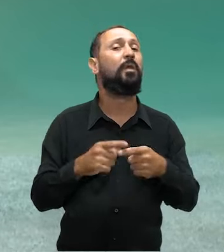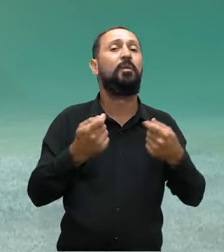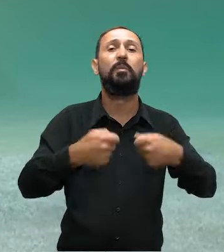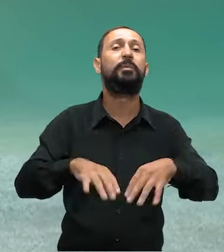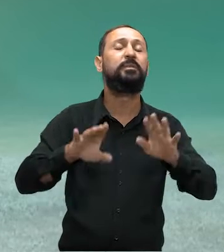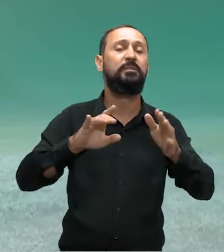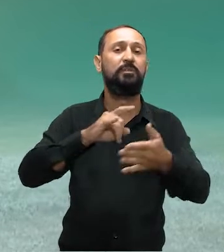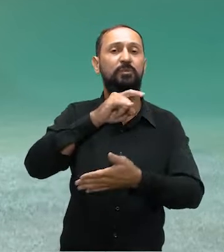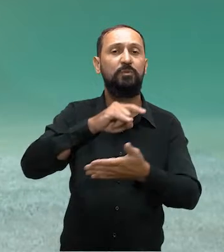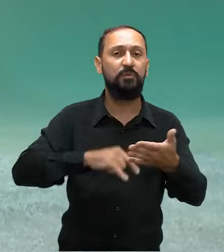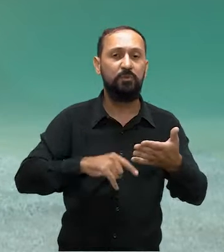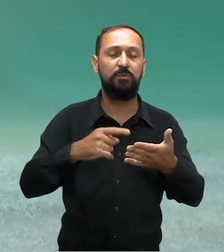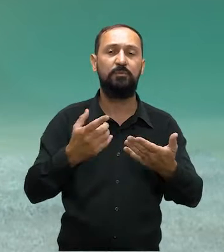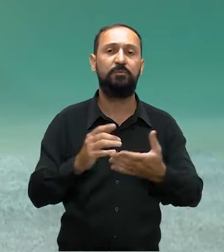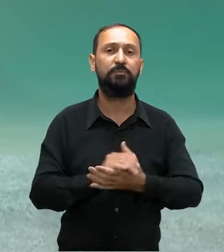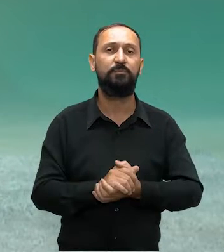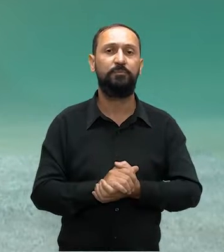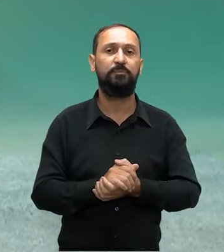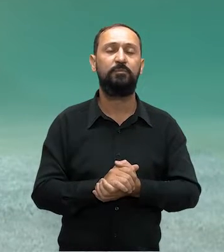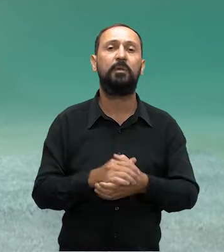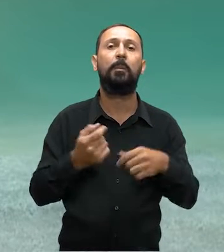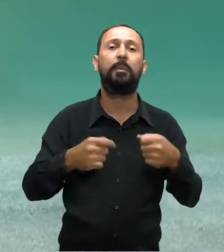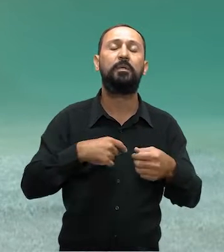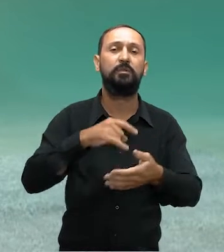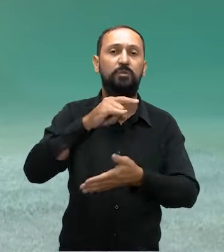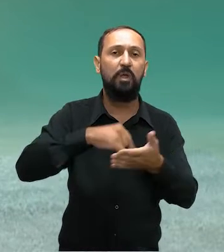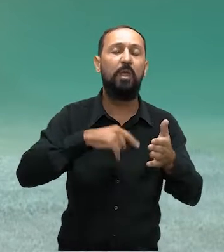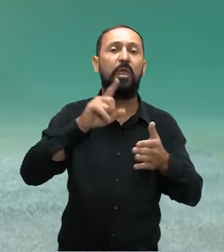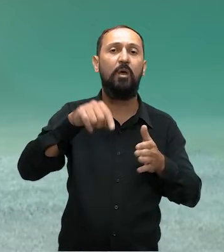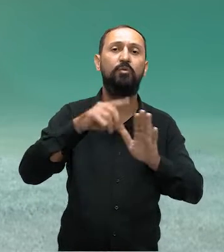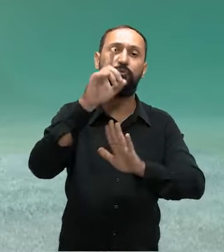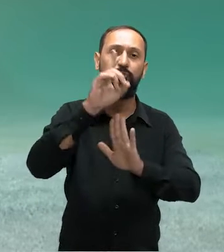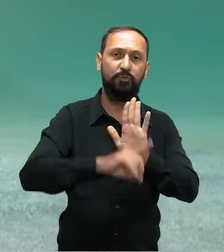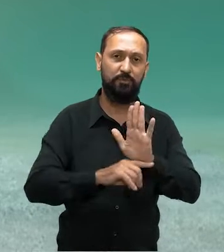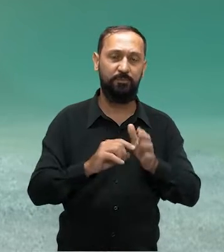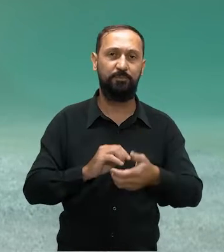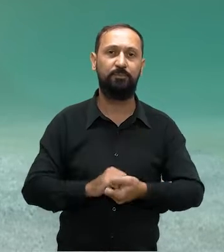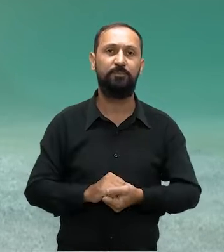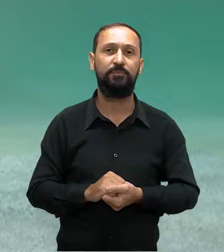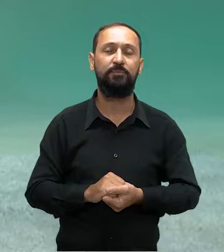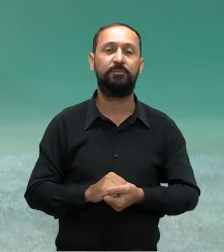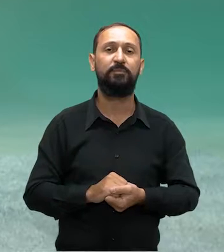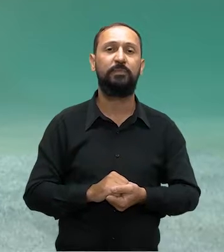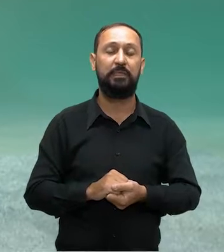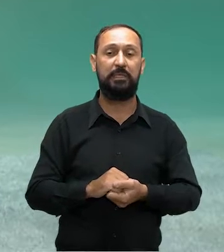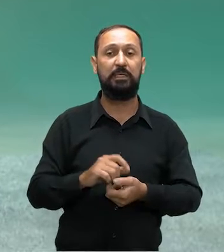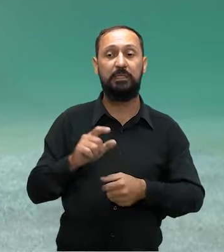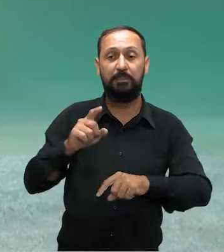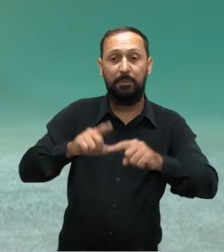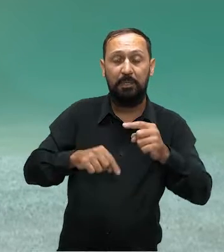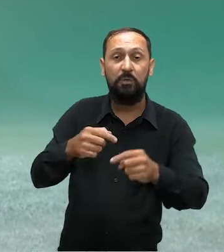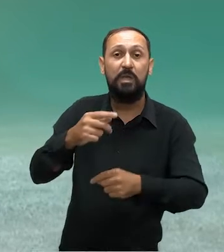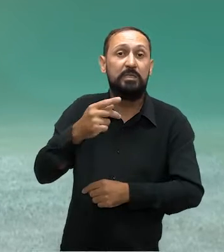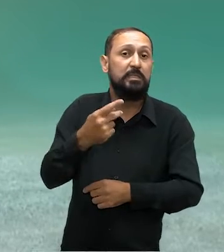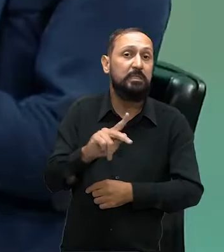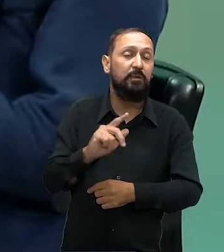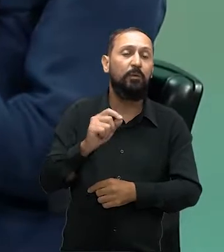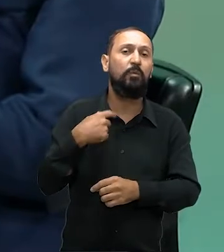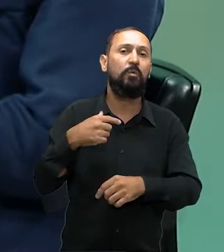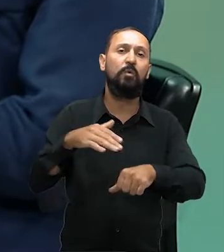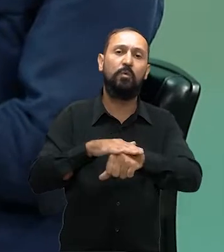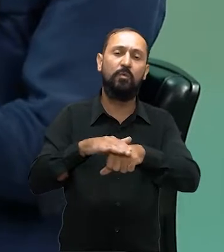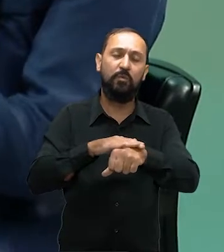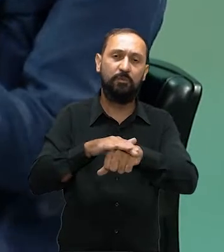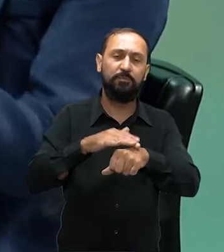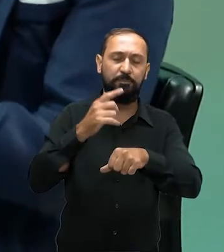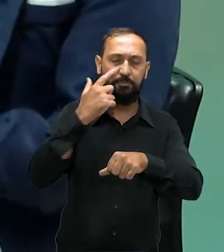Por que não pegar nota? Todo mundo tem. Não, você tem que pegar nota porque é um direito seu. O produto te pertence. Eu sempre